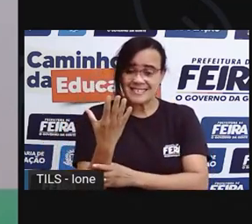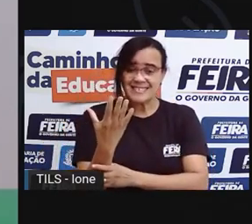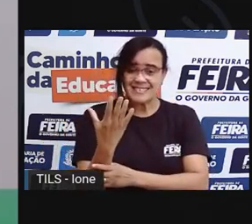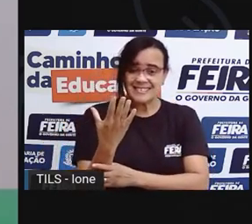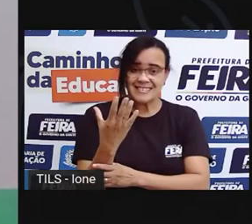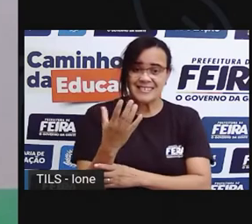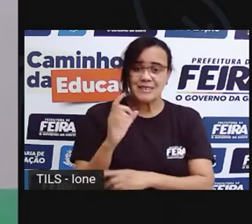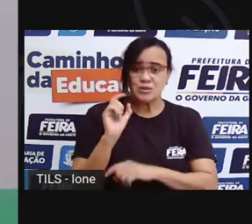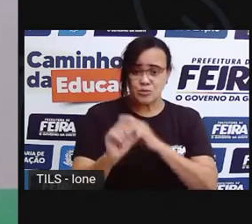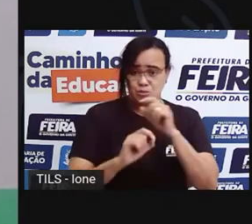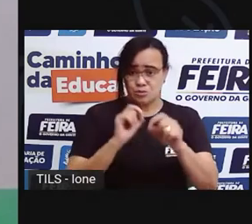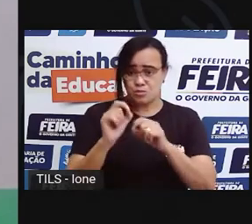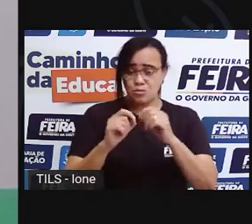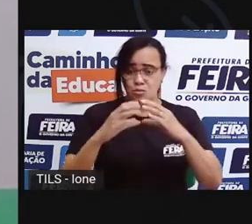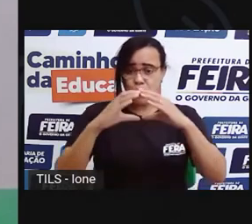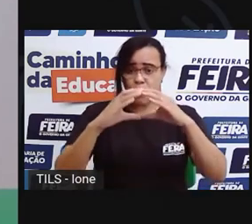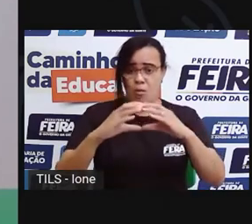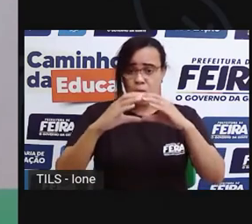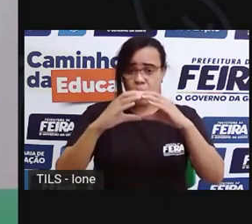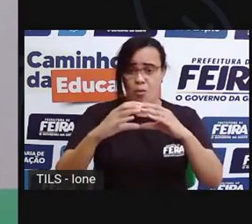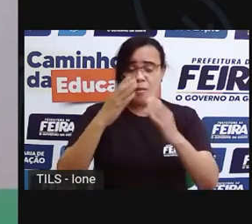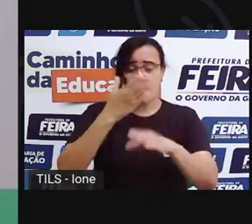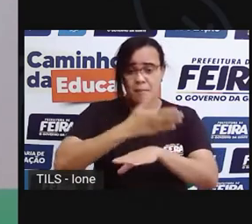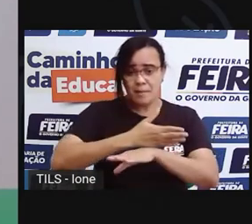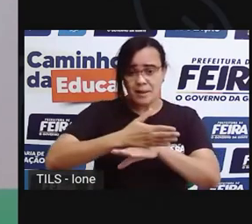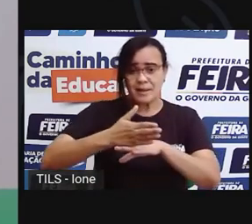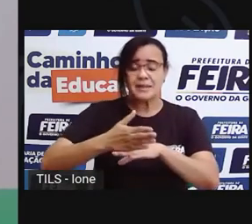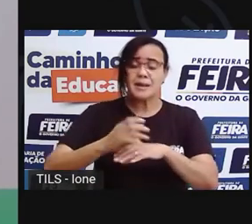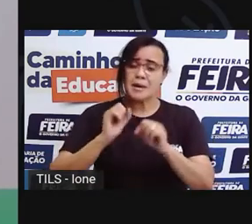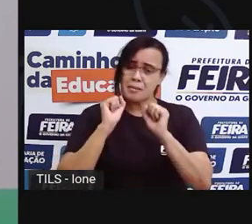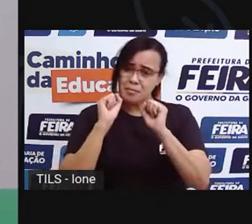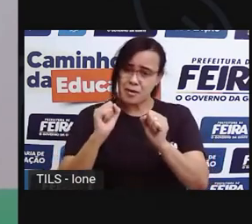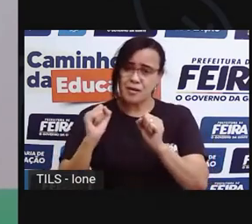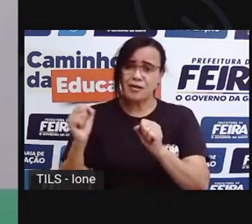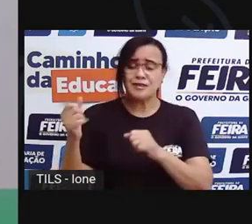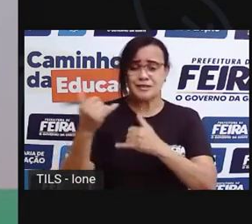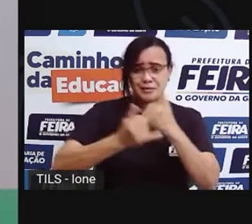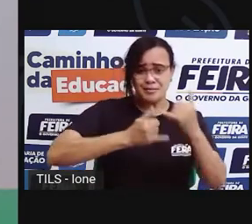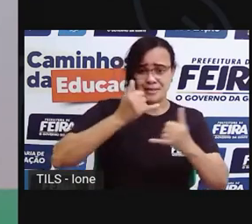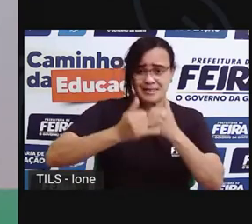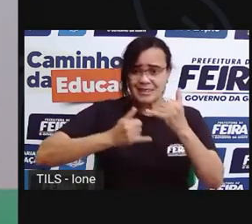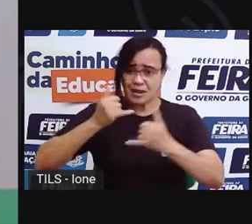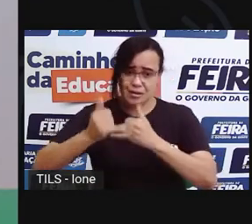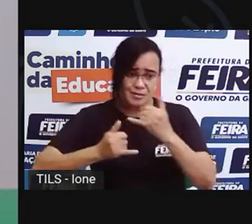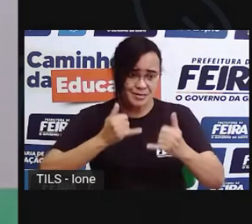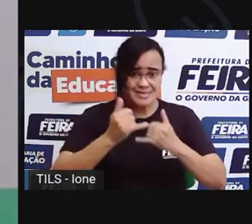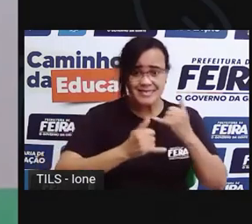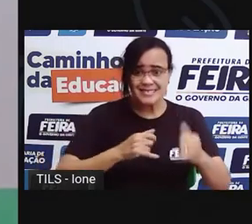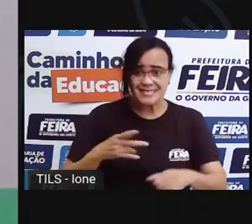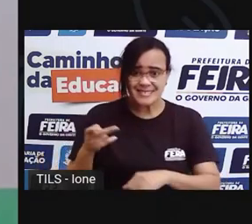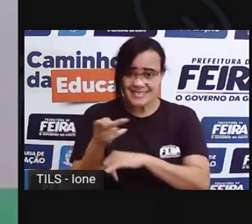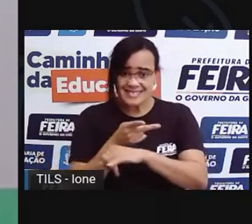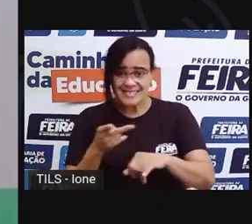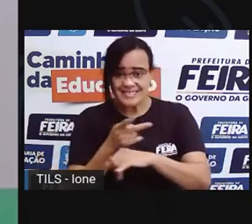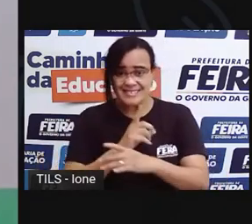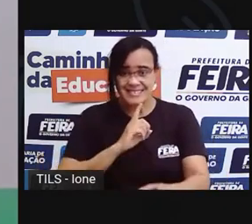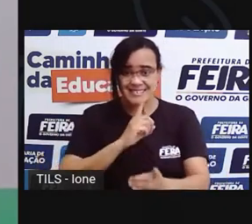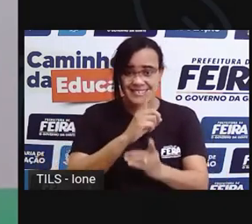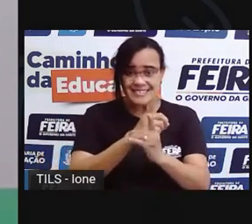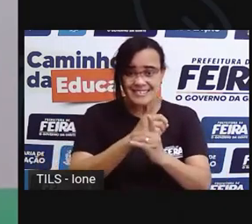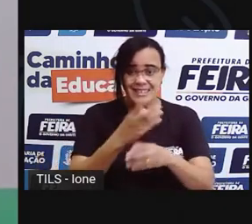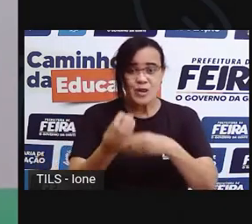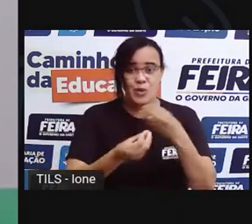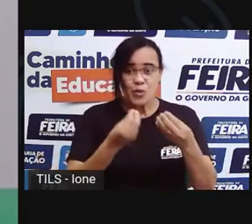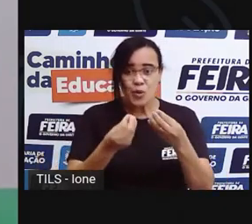de isopor, a gente pode brincar de labirinto, né? Então, o desafio, ó, é. Deixa eu fazer assim para vocês verem.